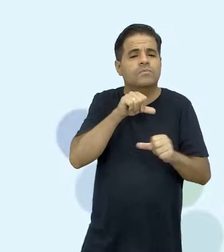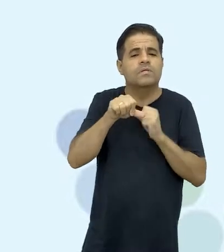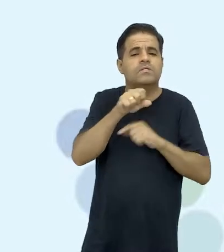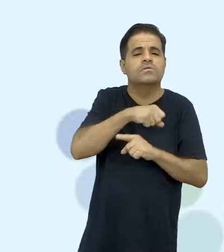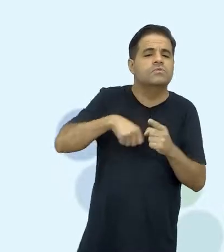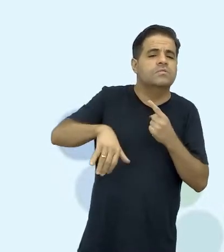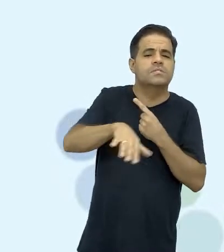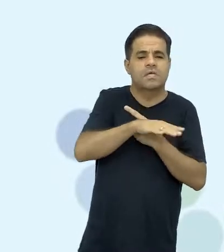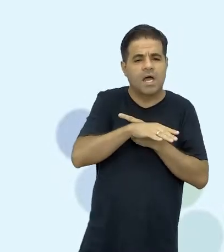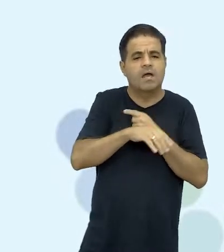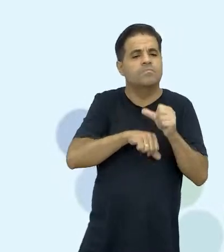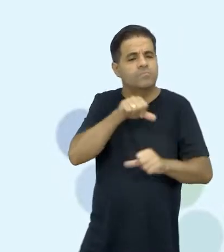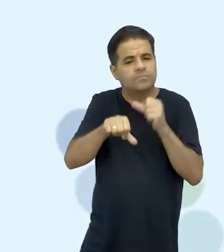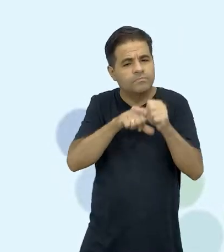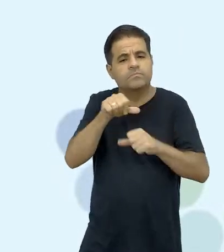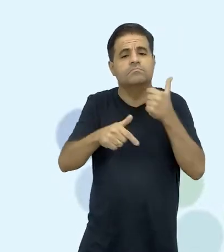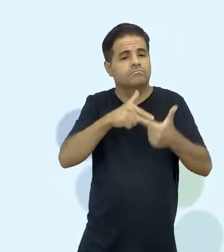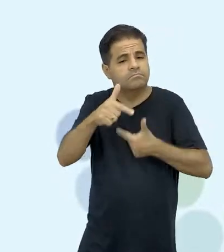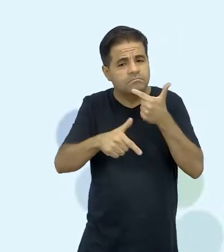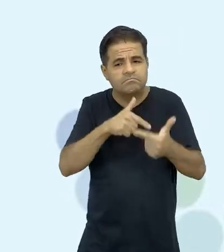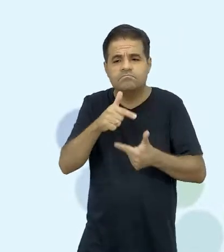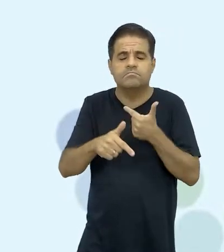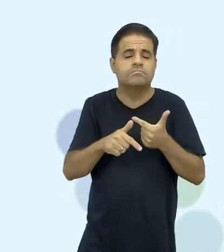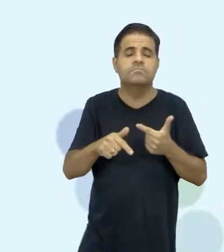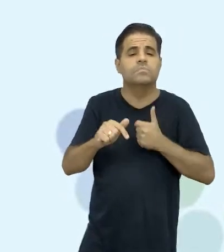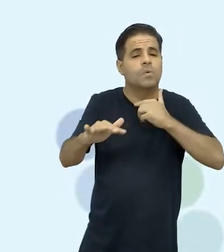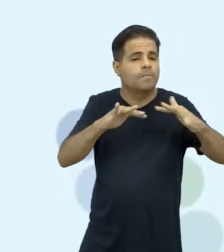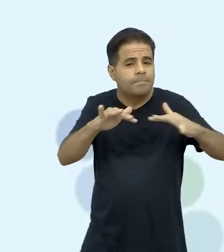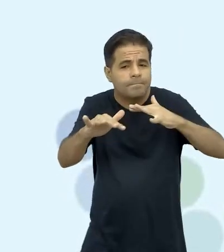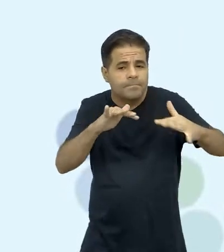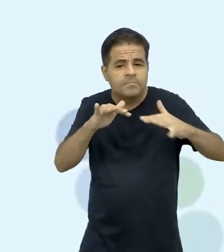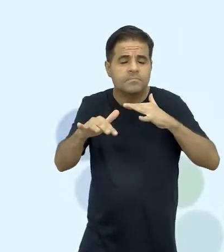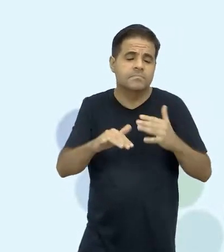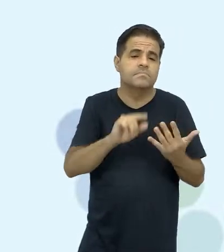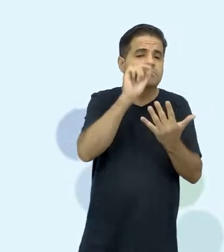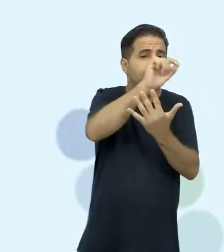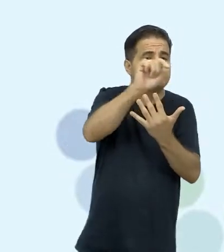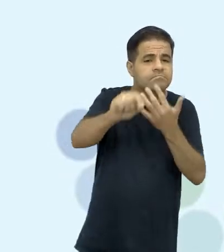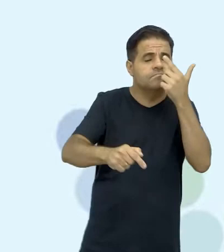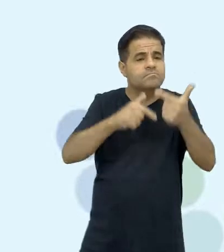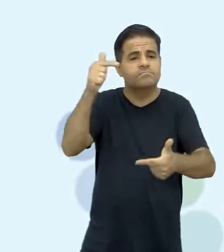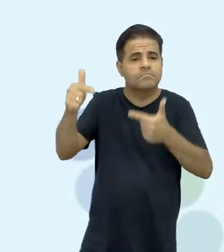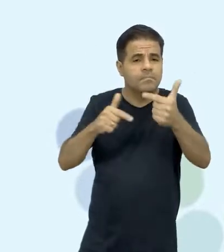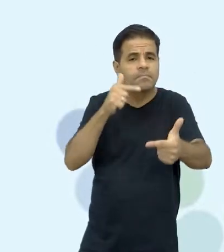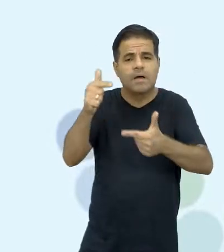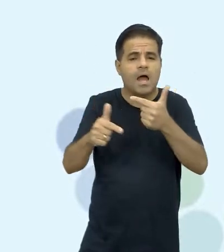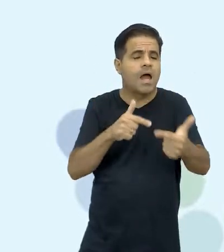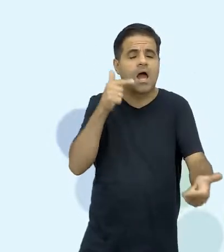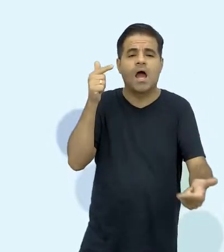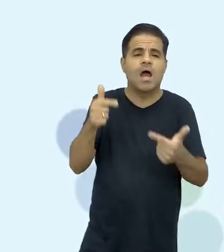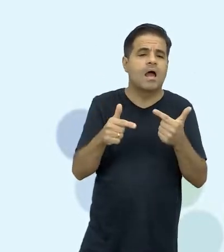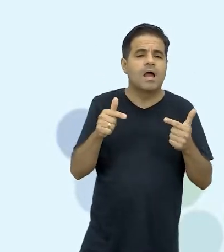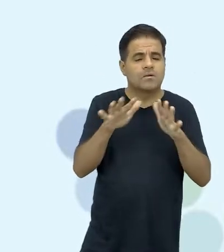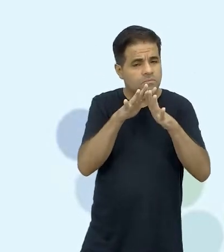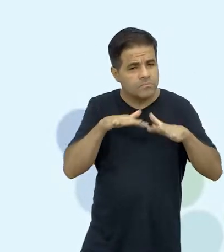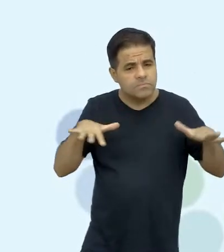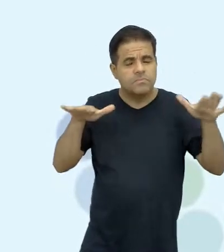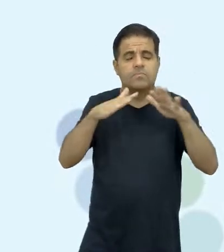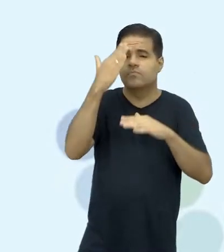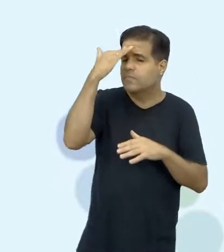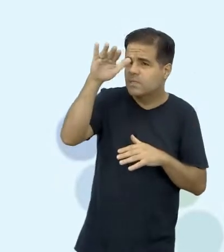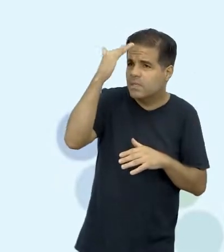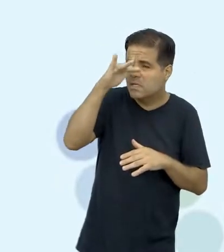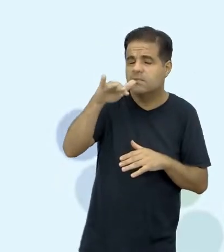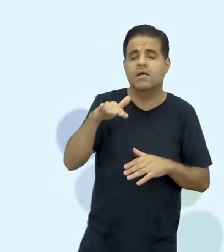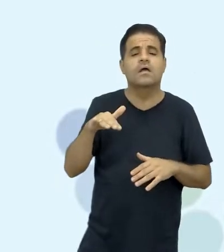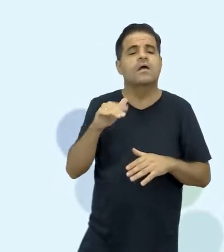Sociais, Demografia e Trabalho ela mobiliza, ela trabalha. Então, a trabalha é justamente isso, né?